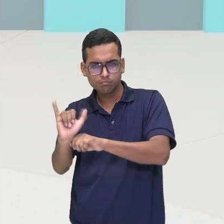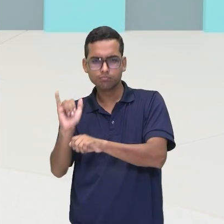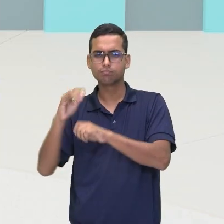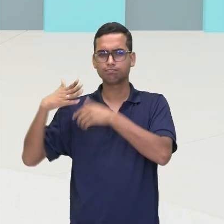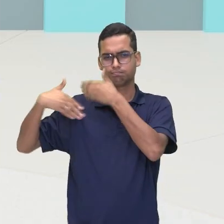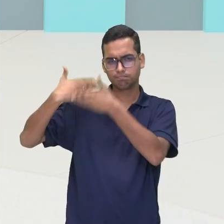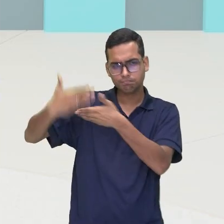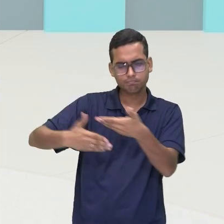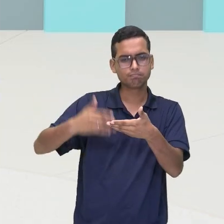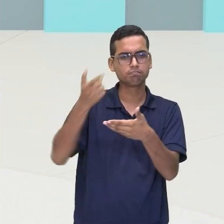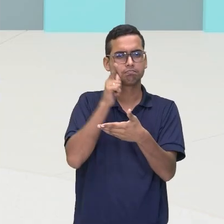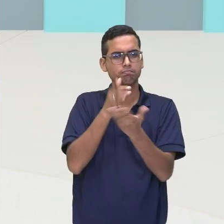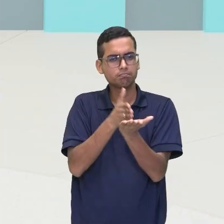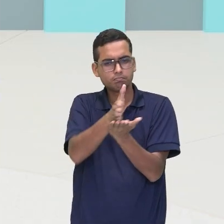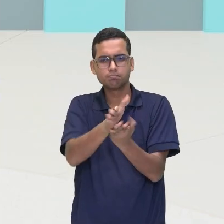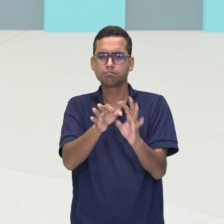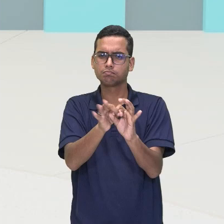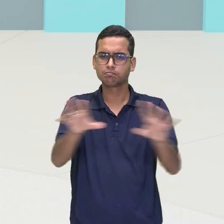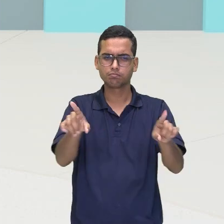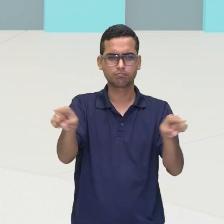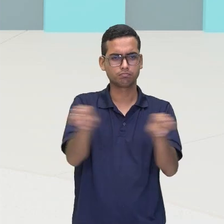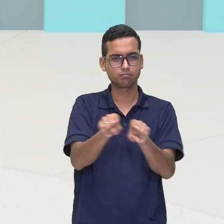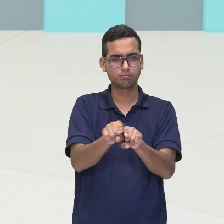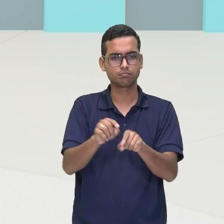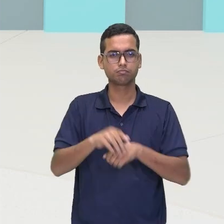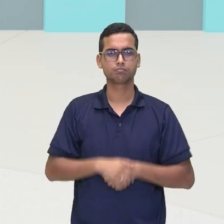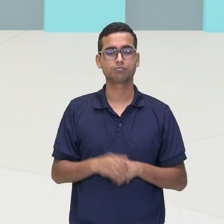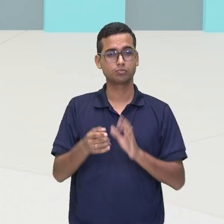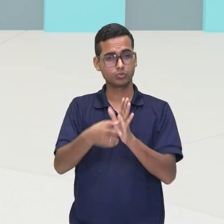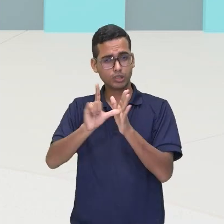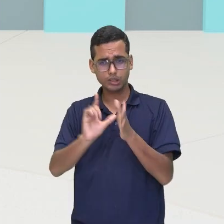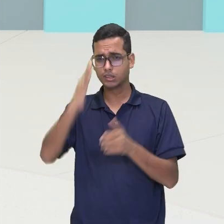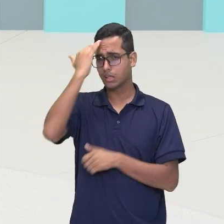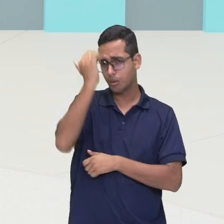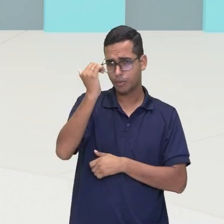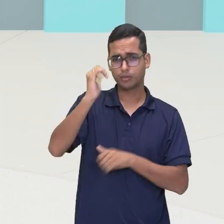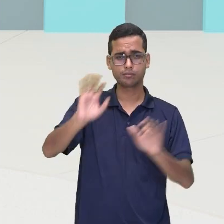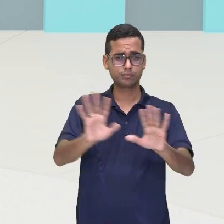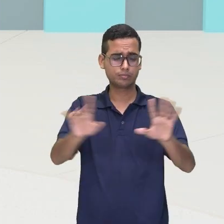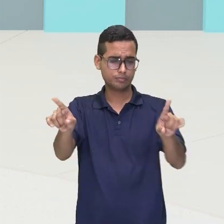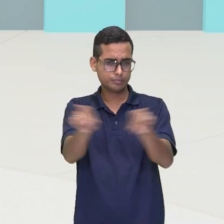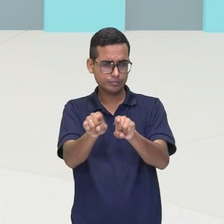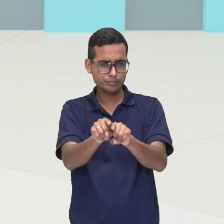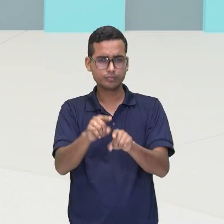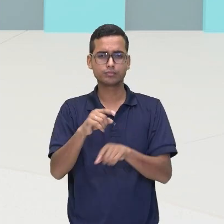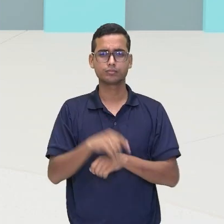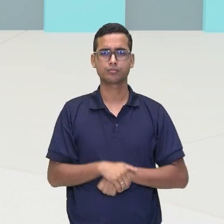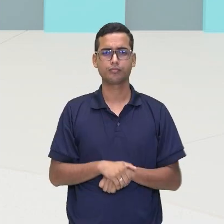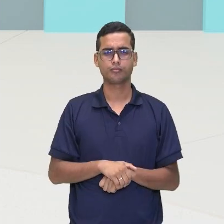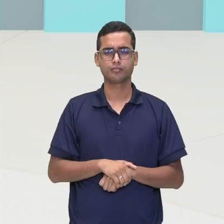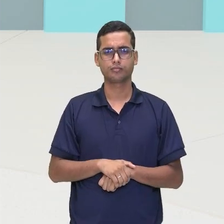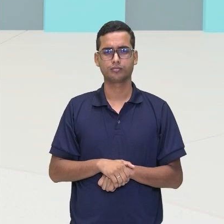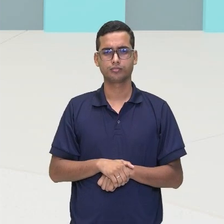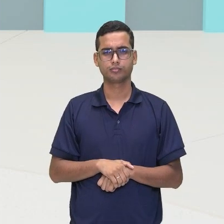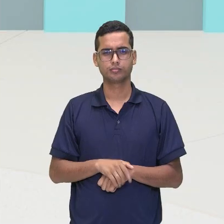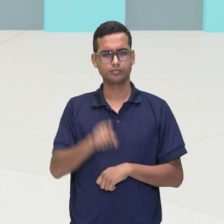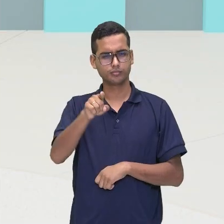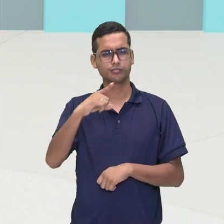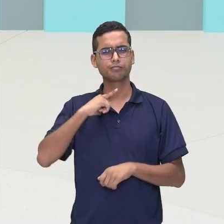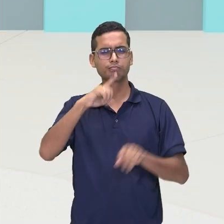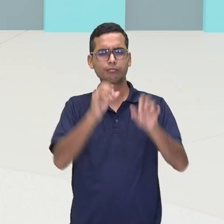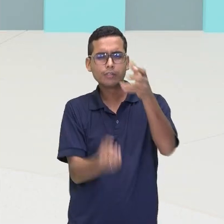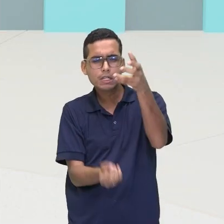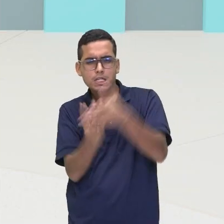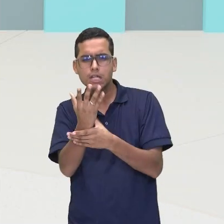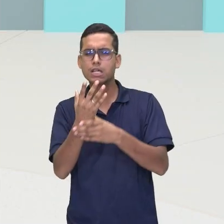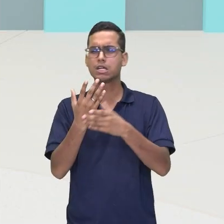Um caminho livre, sem predeterminar as coisas. Às vezes, você cria planos futuros a